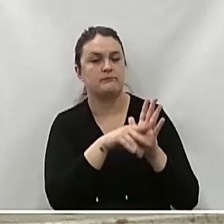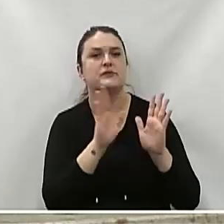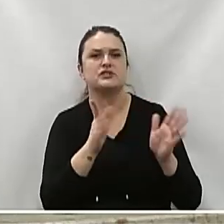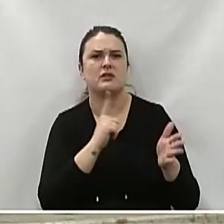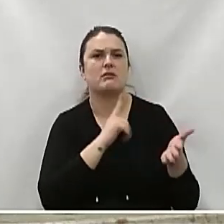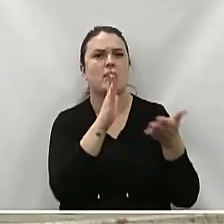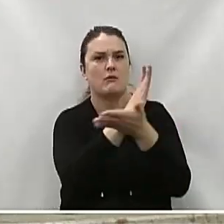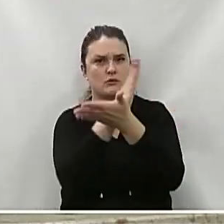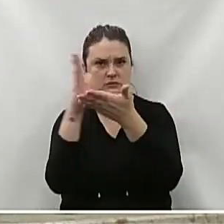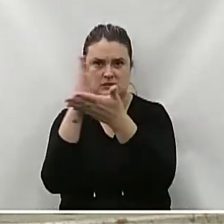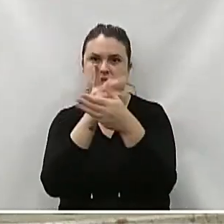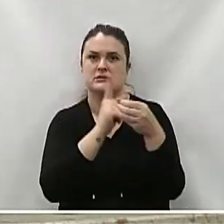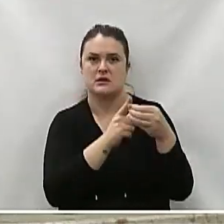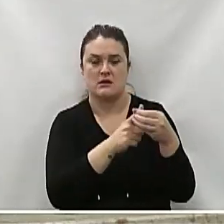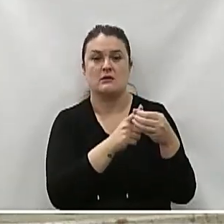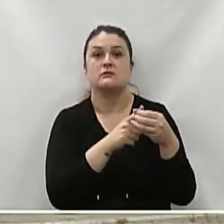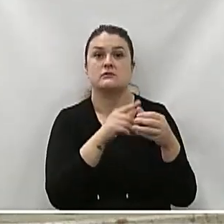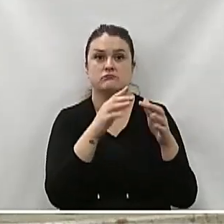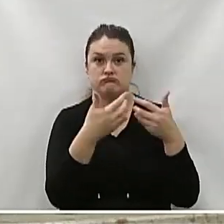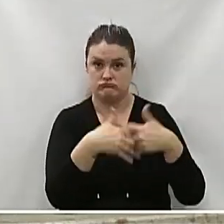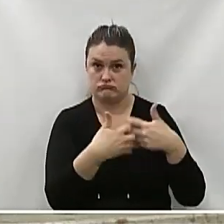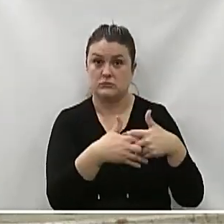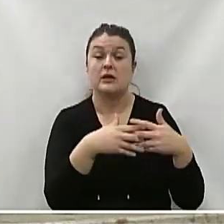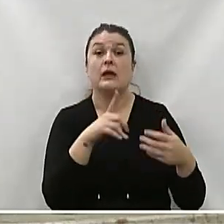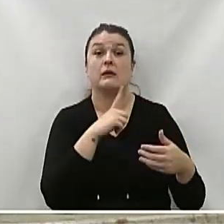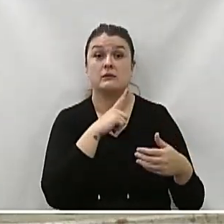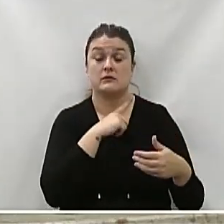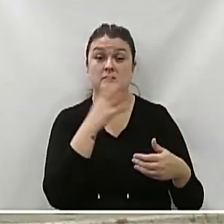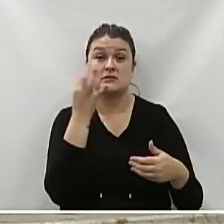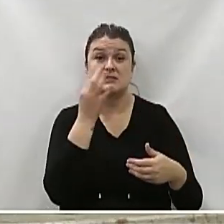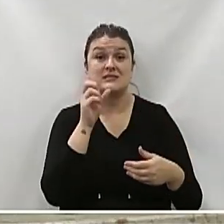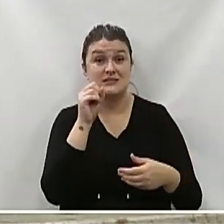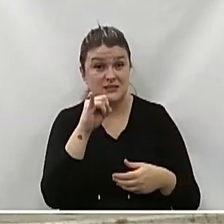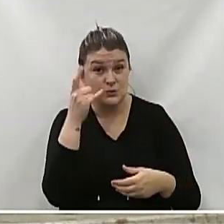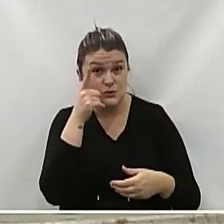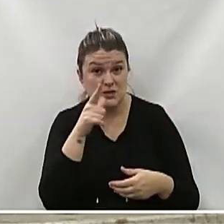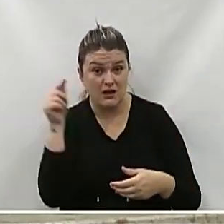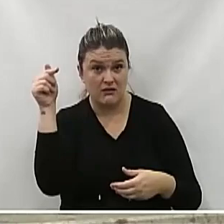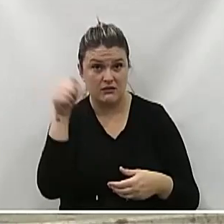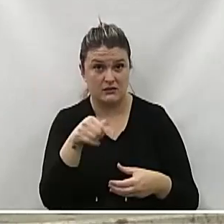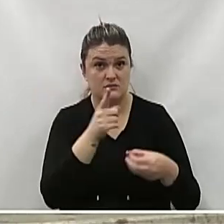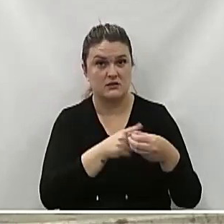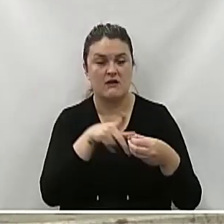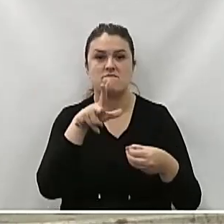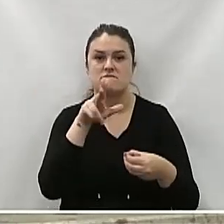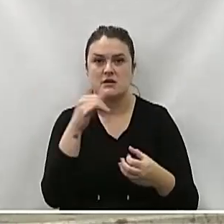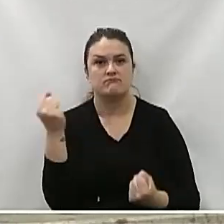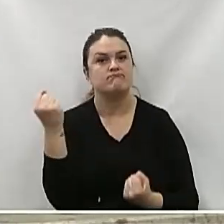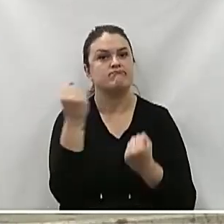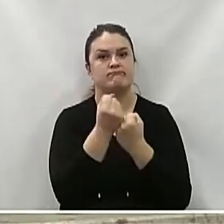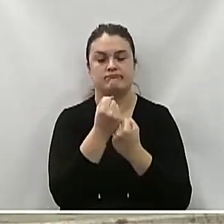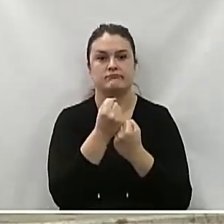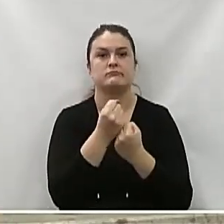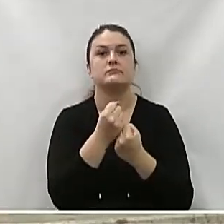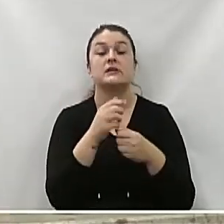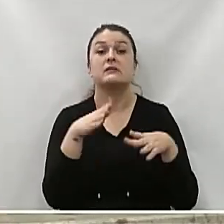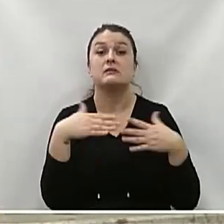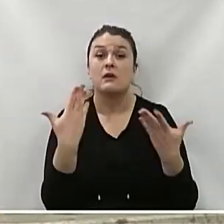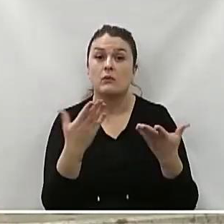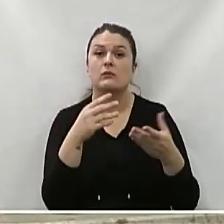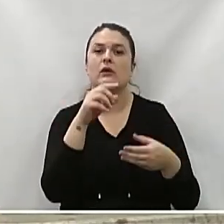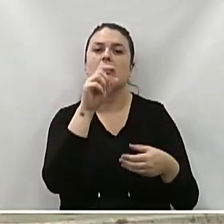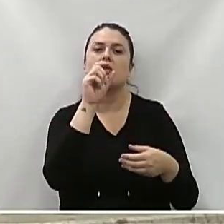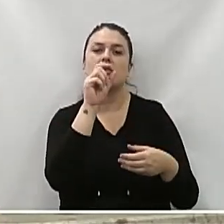municípios implanta e eu tenho certeza que trazendo para União da Vitória só tem a somar juntamente com todo o corpo